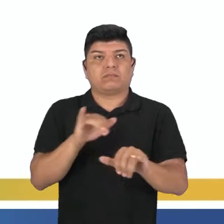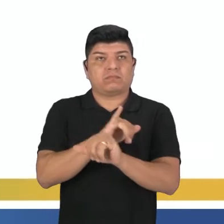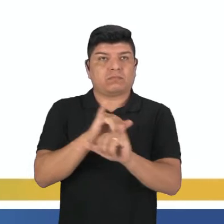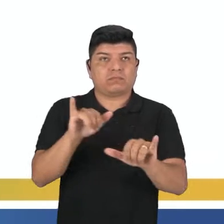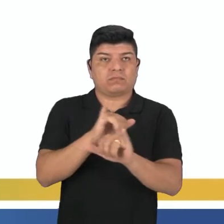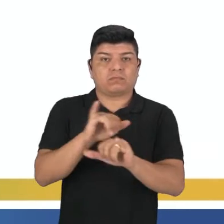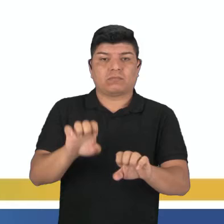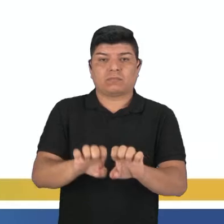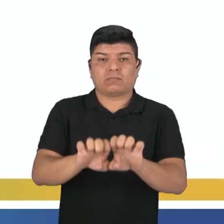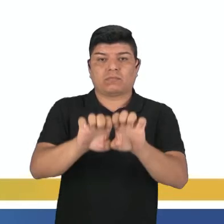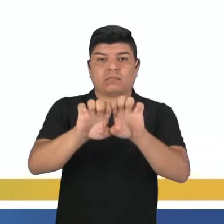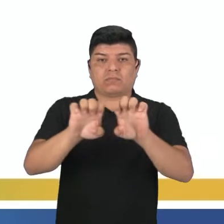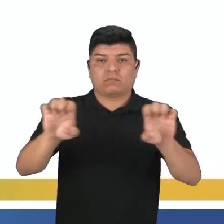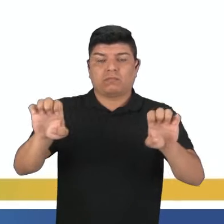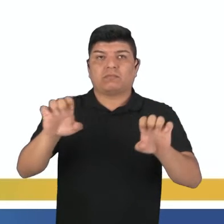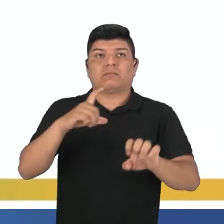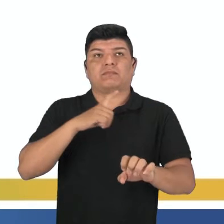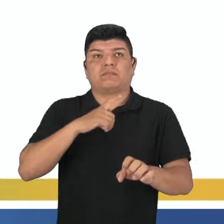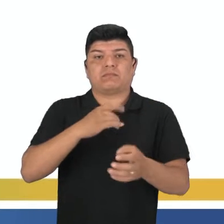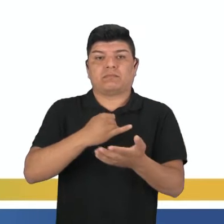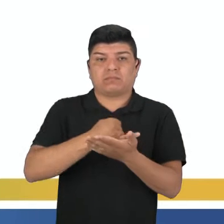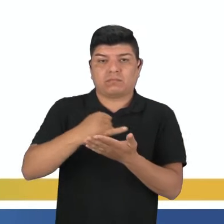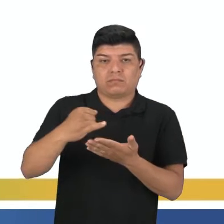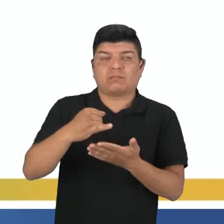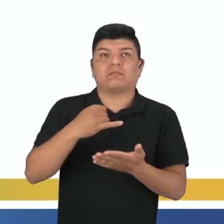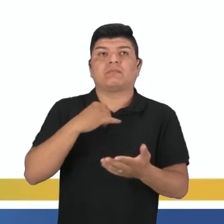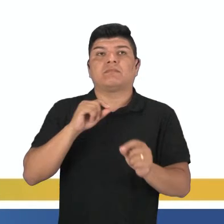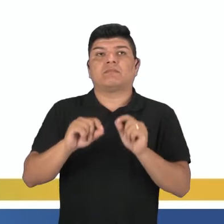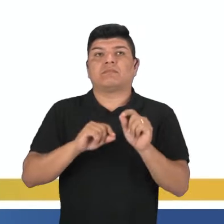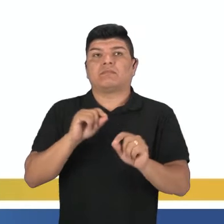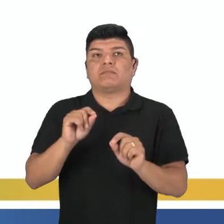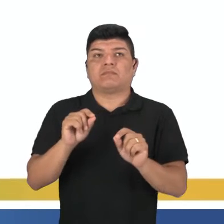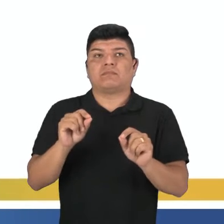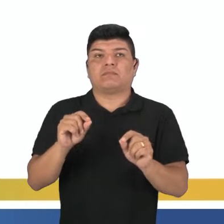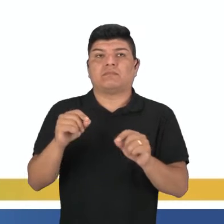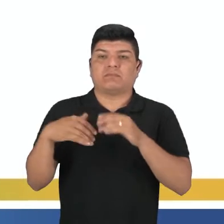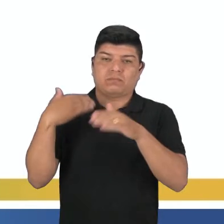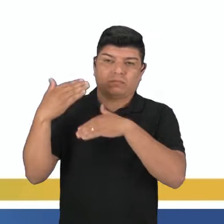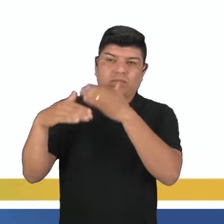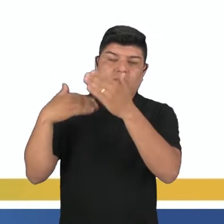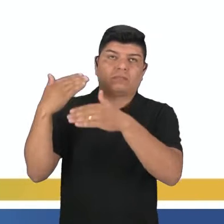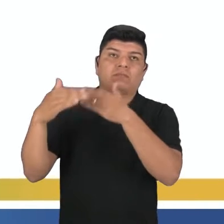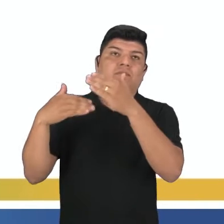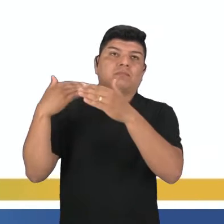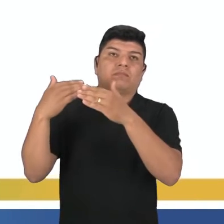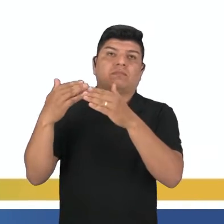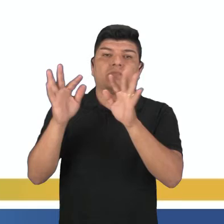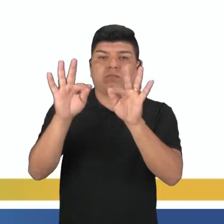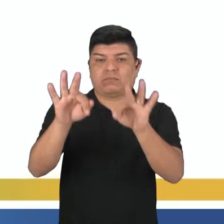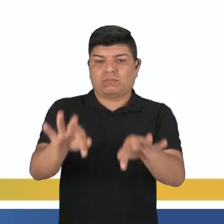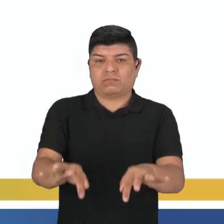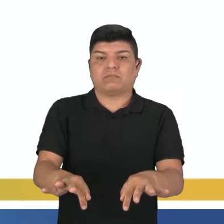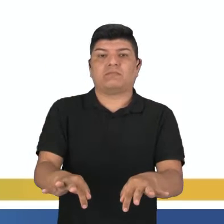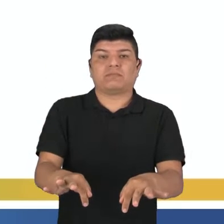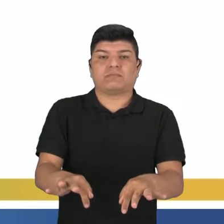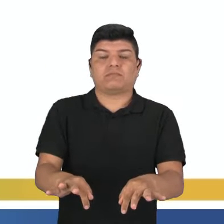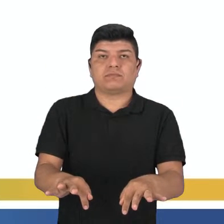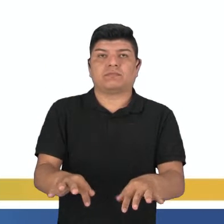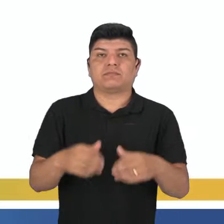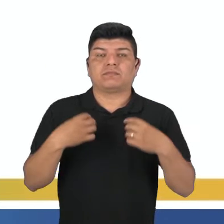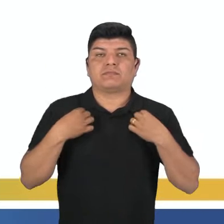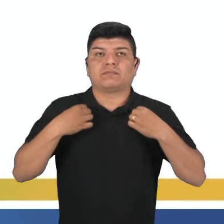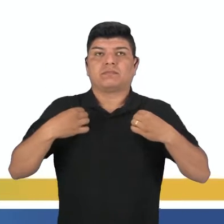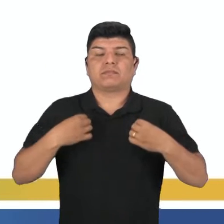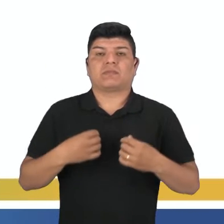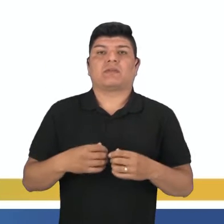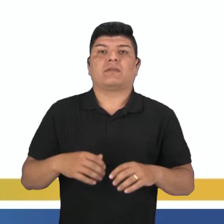informativos. Estrutura, né? Nós temos a introdução, desenvolvimento e conclusão. O que é isso? Introdução, desenvolvimento e conclusão, né,